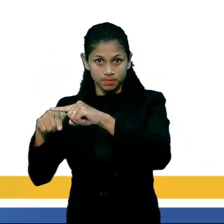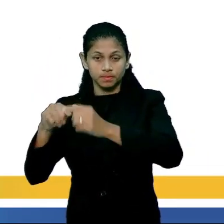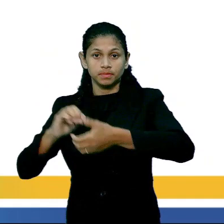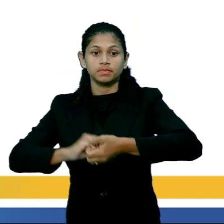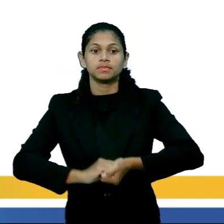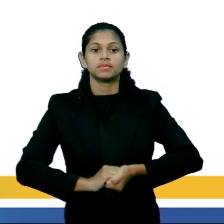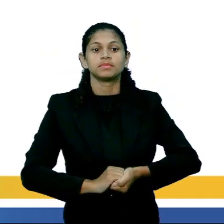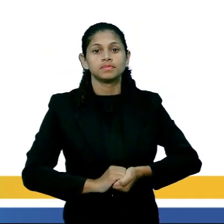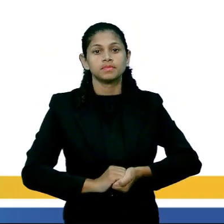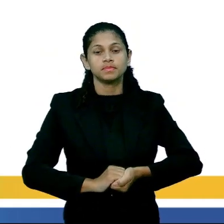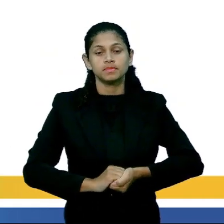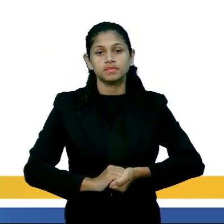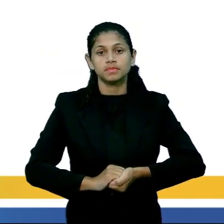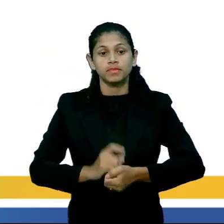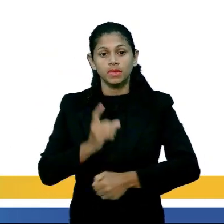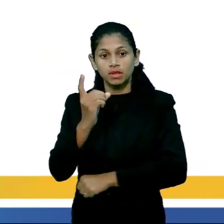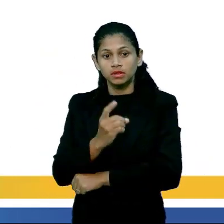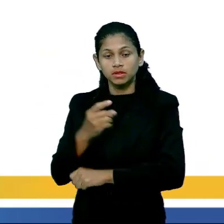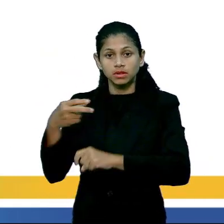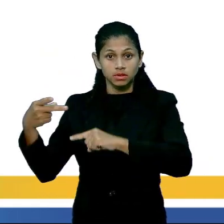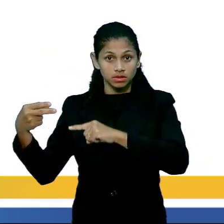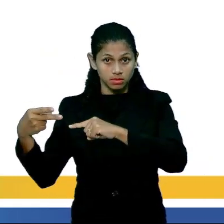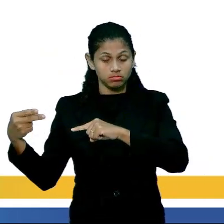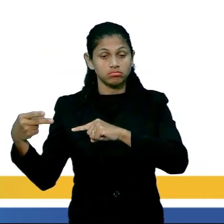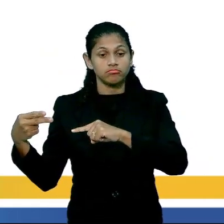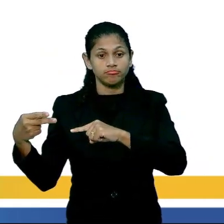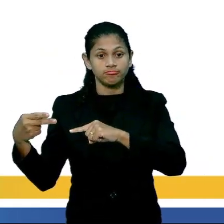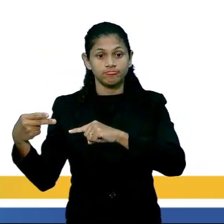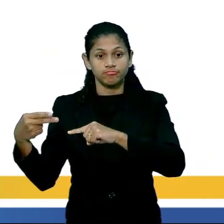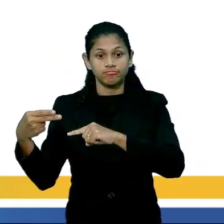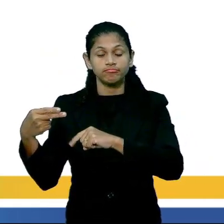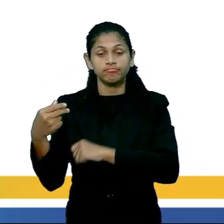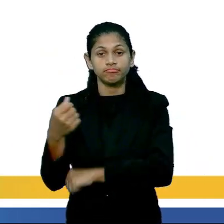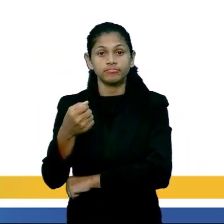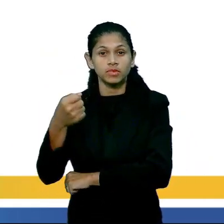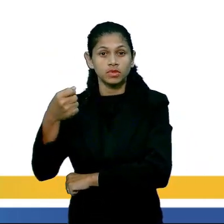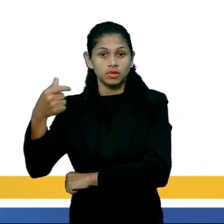7 x = 212